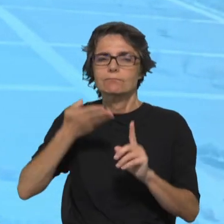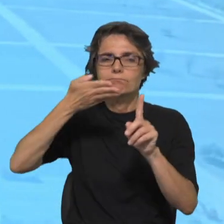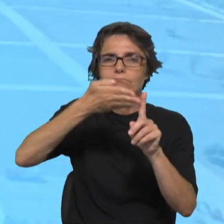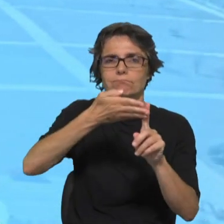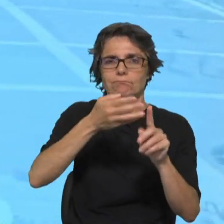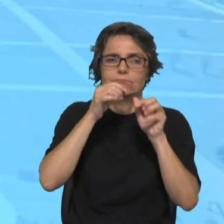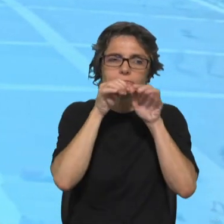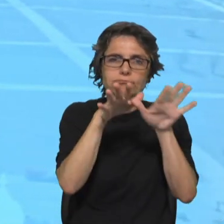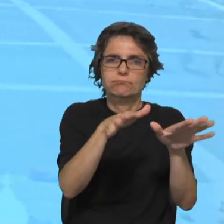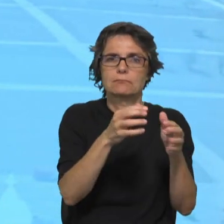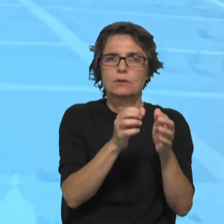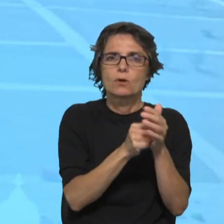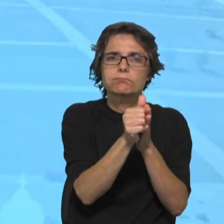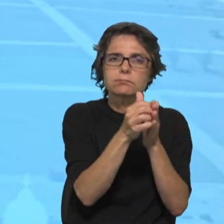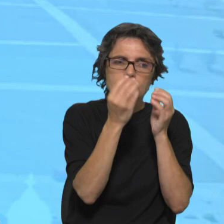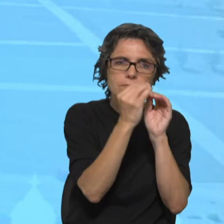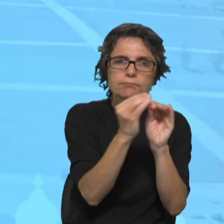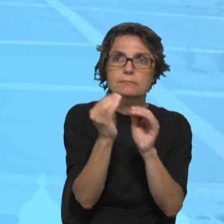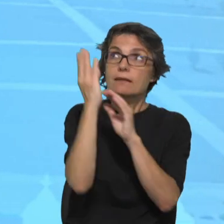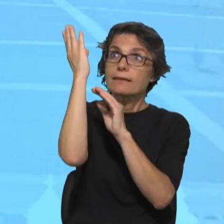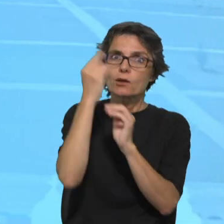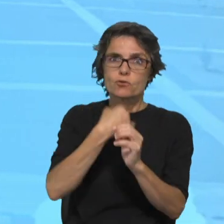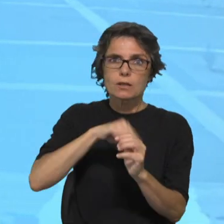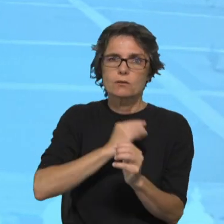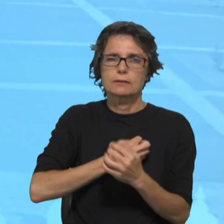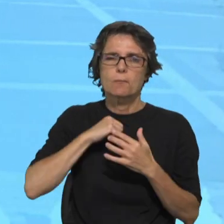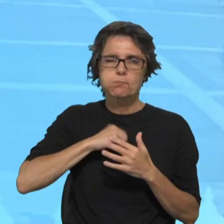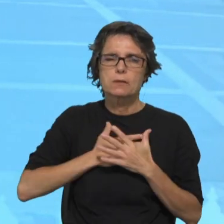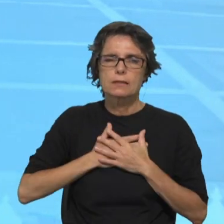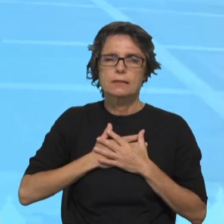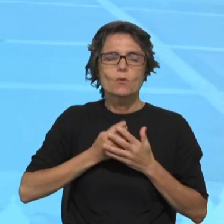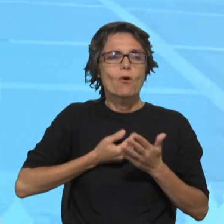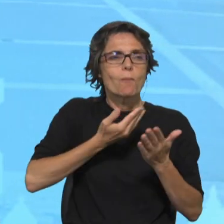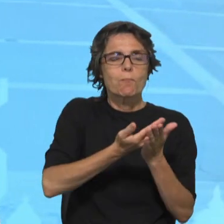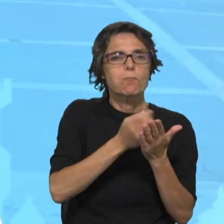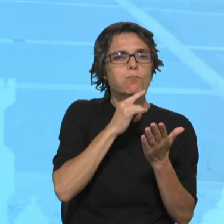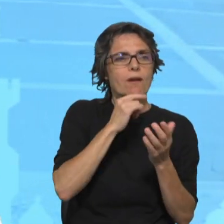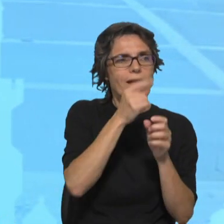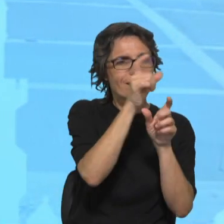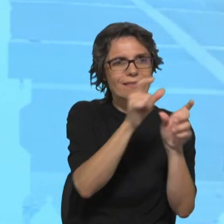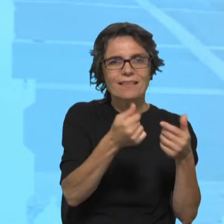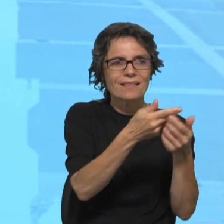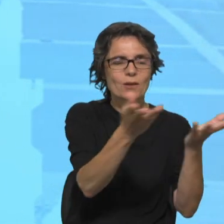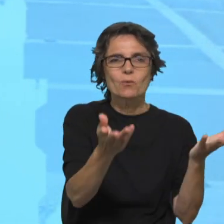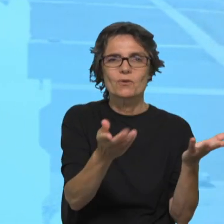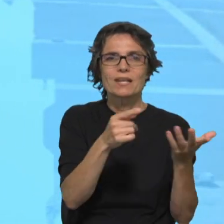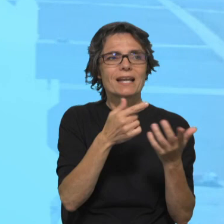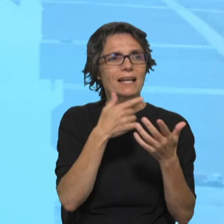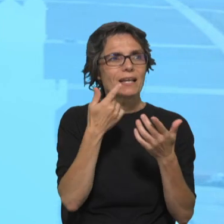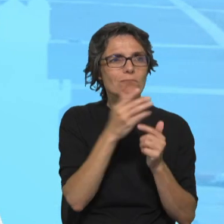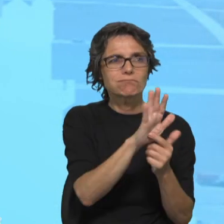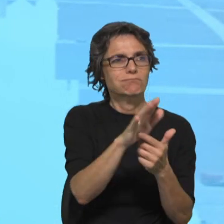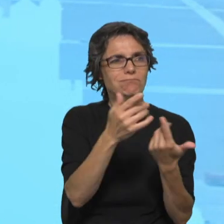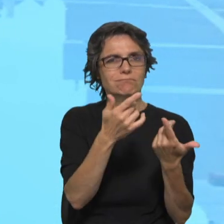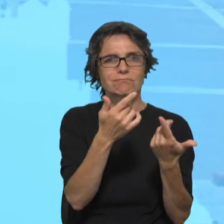evangelizar ou, no fundo, levar a Deus que nós acreditamos também às outras pessoas e mostrar quão belo é acreditar neste Deus, não é?